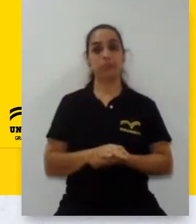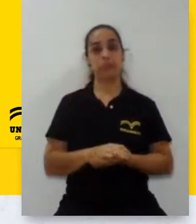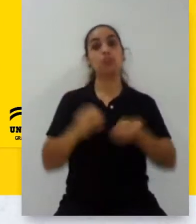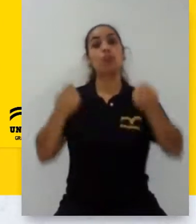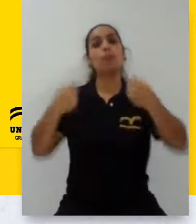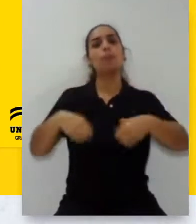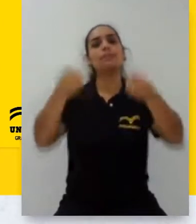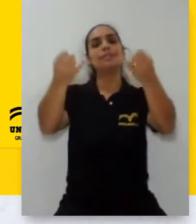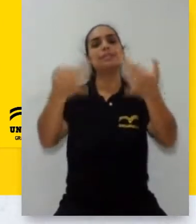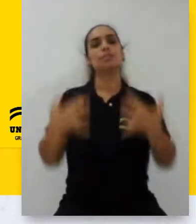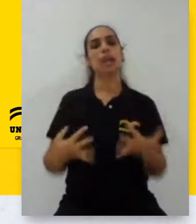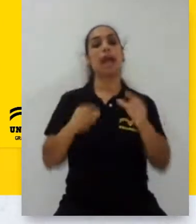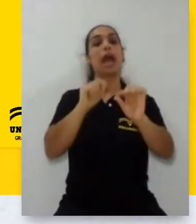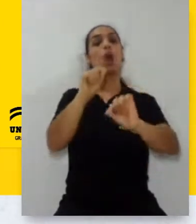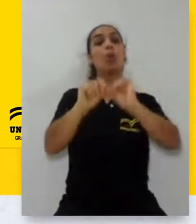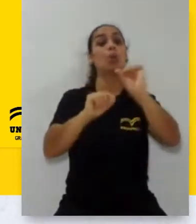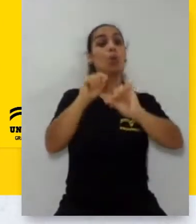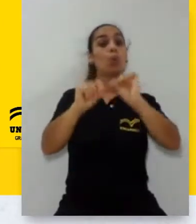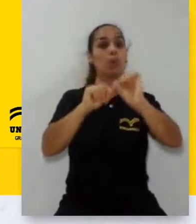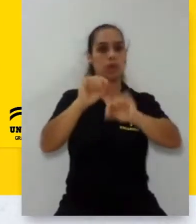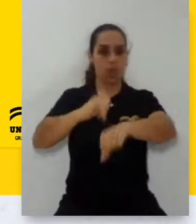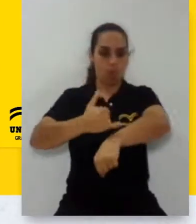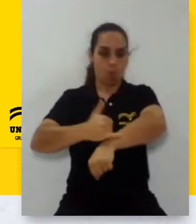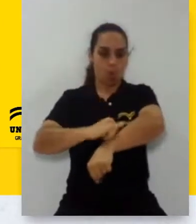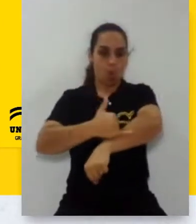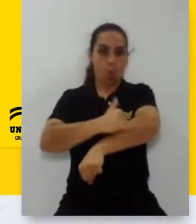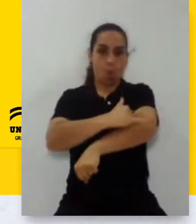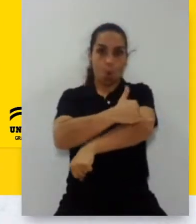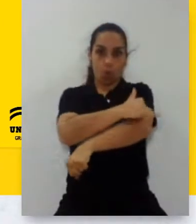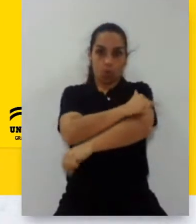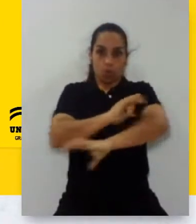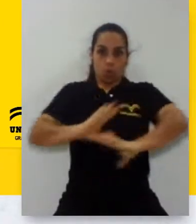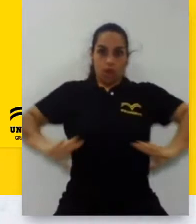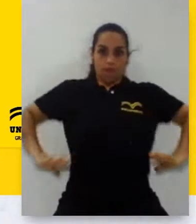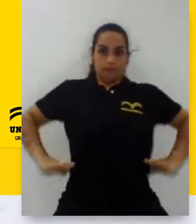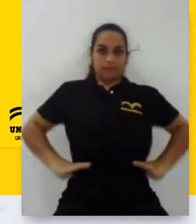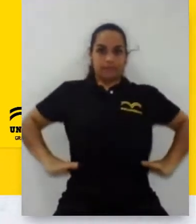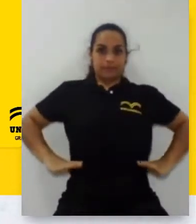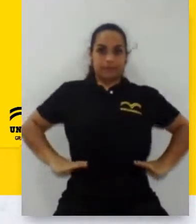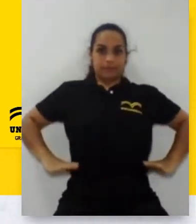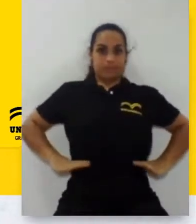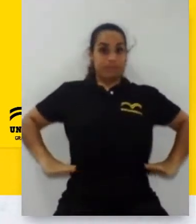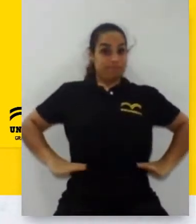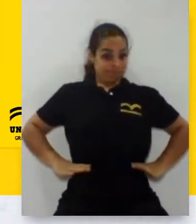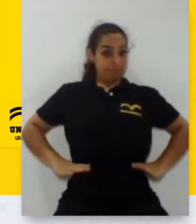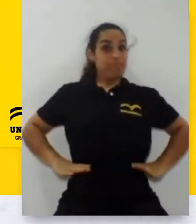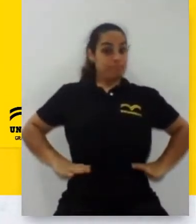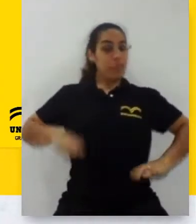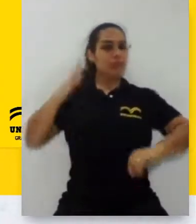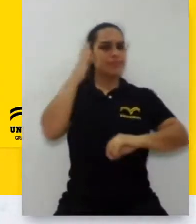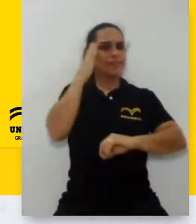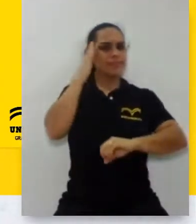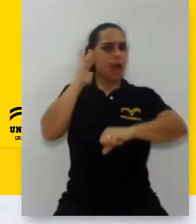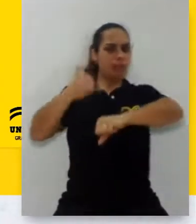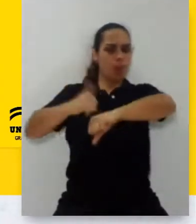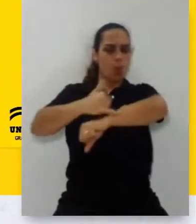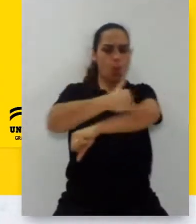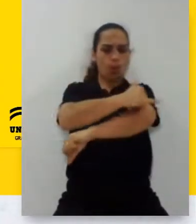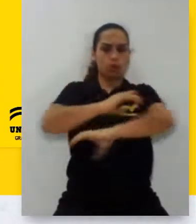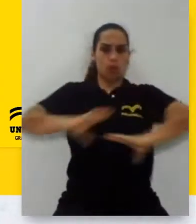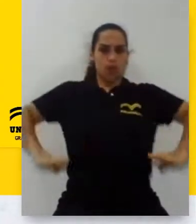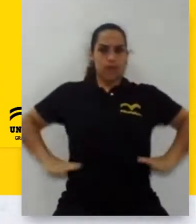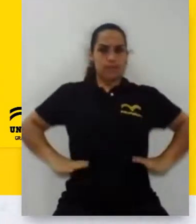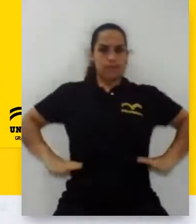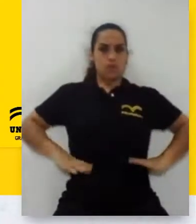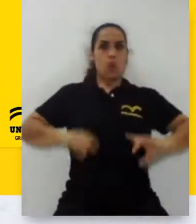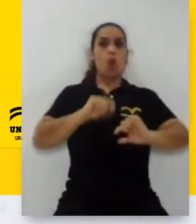da cintura. Então, nós sabemos que a gordura que fica na região da cintura é uma gordura irrigada, que pode facilmente ir para a